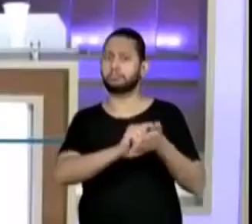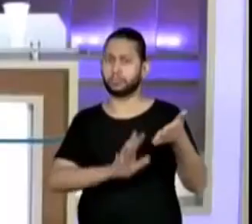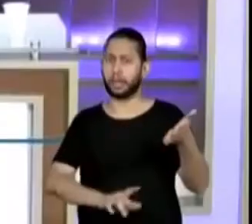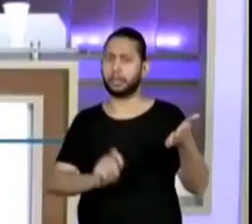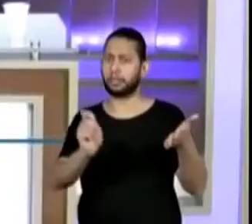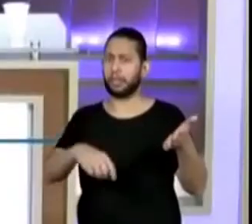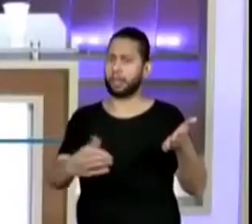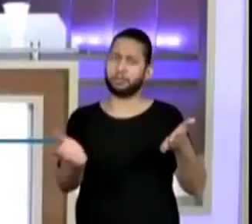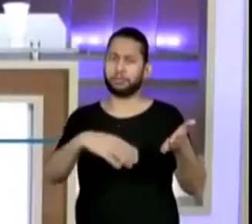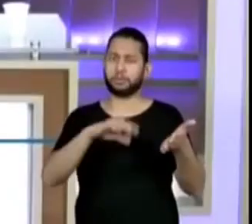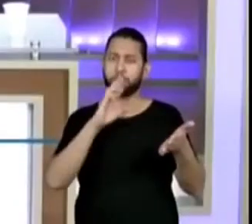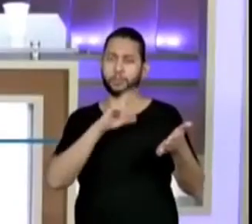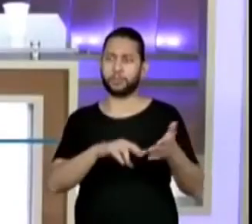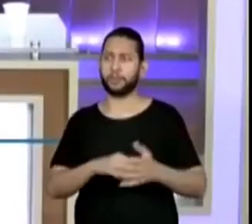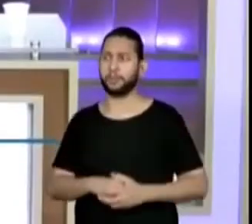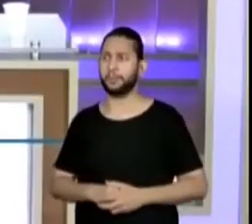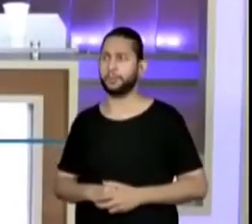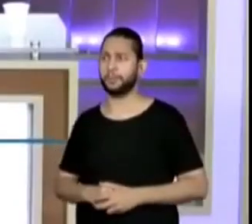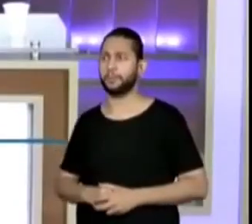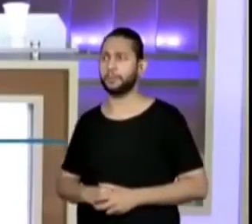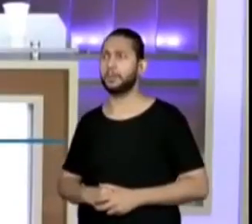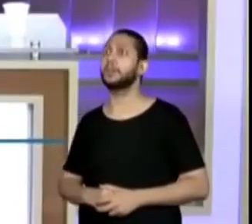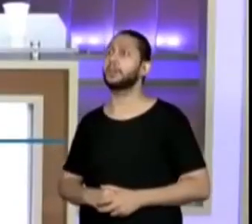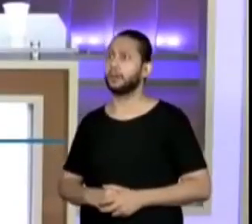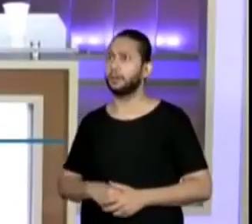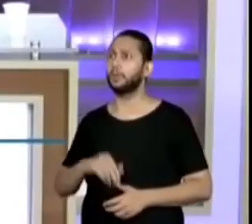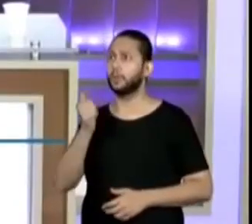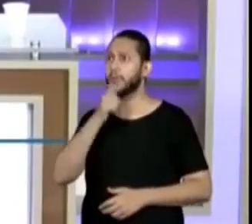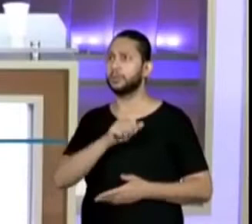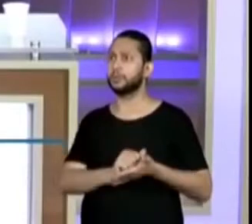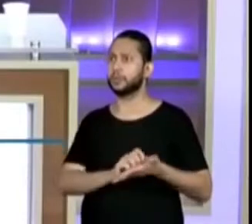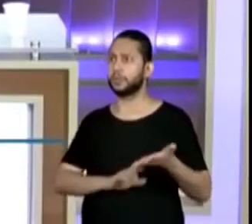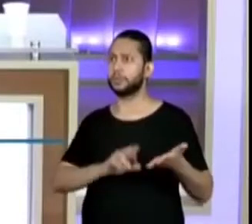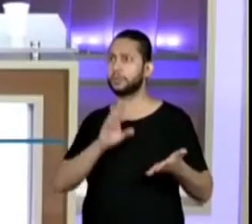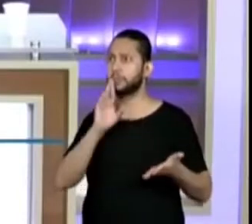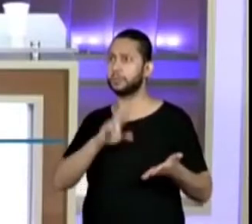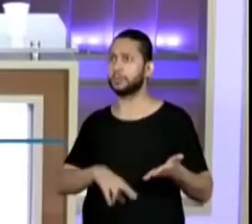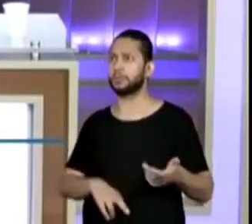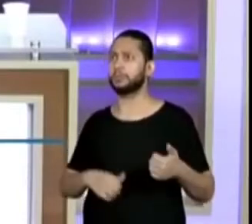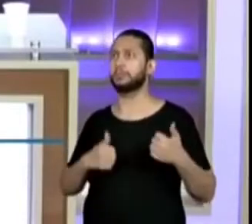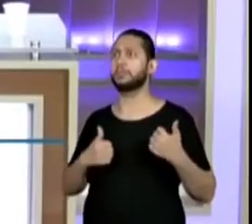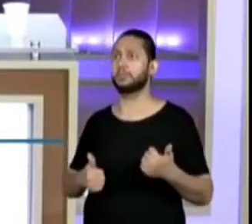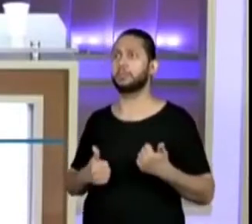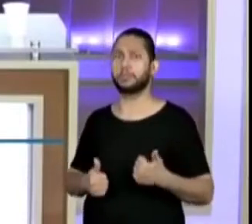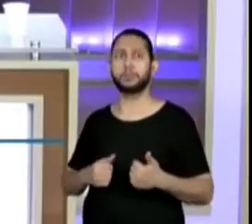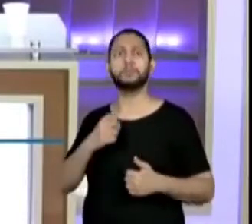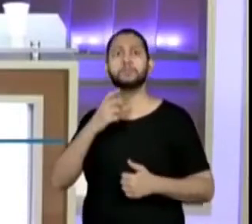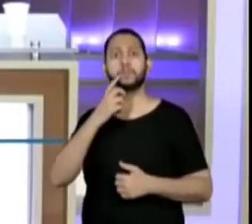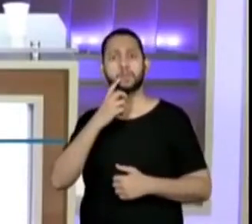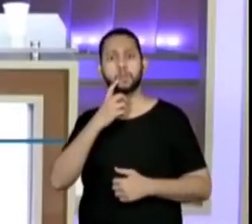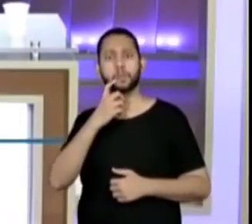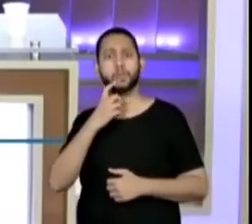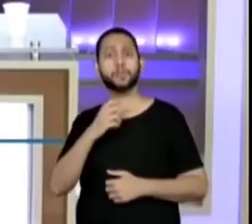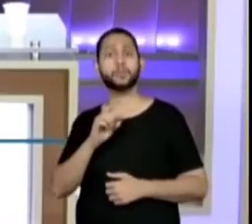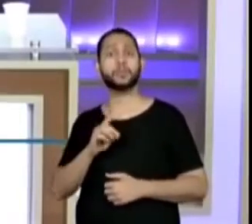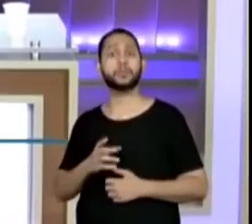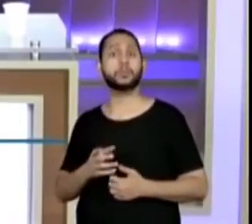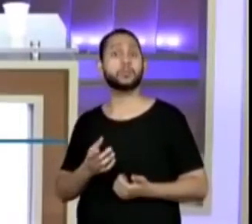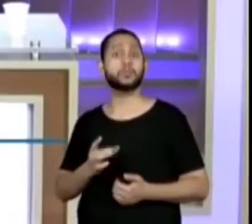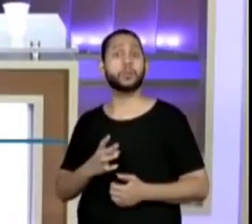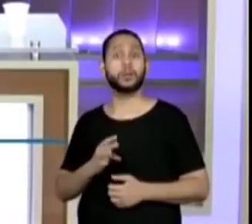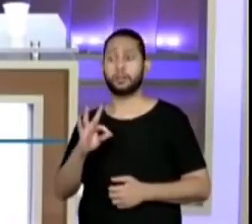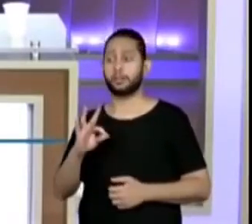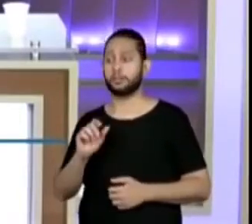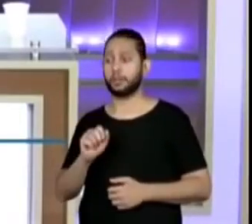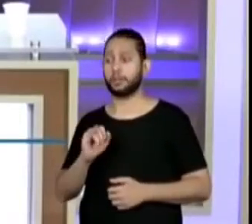lá. Opa, estão sim? Funcionou a tarefa? Boa! Sara, Thalia, Yasmin e Tayla do 5º A participando? Tem duas